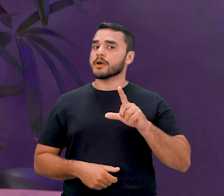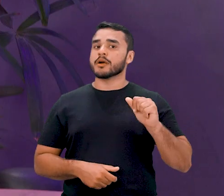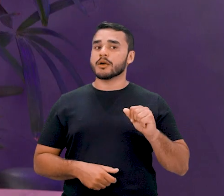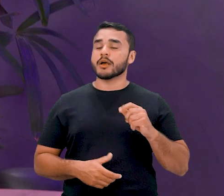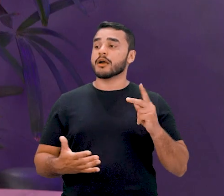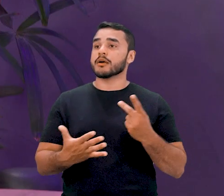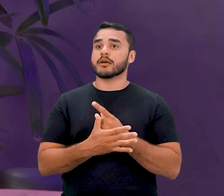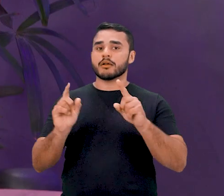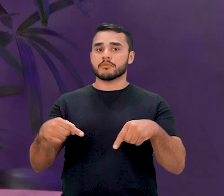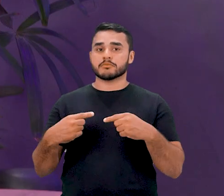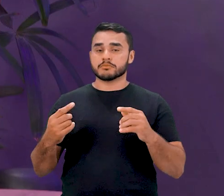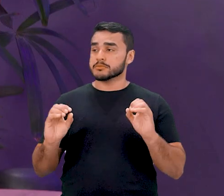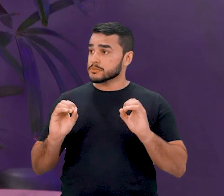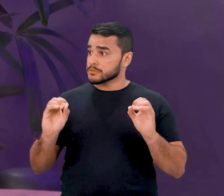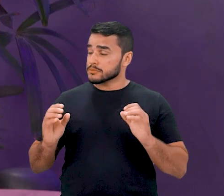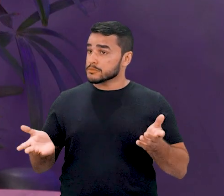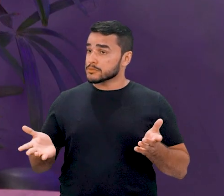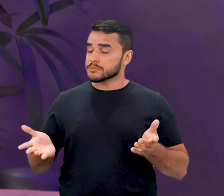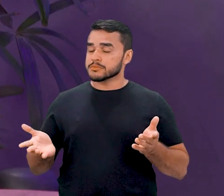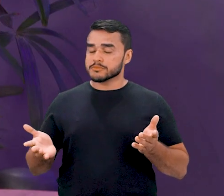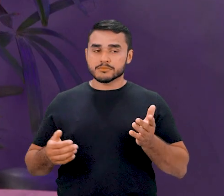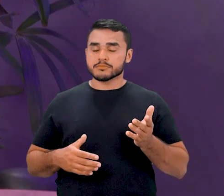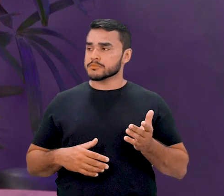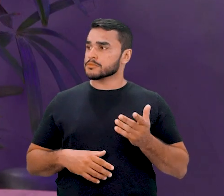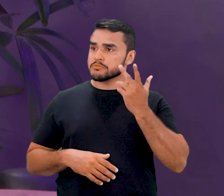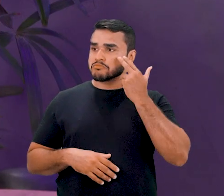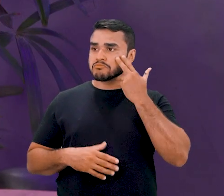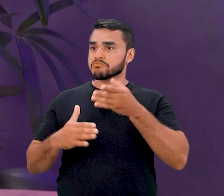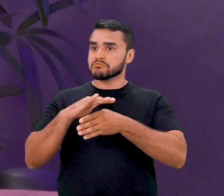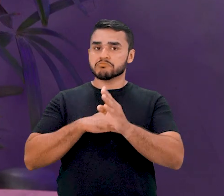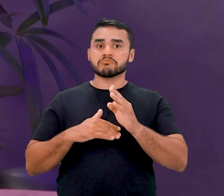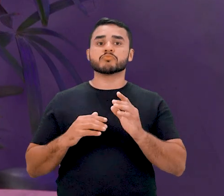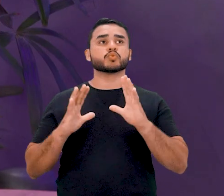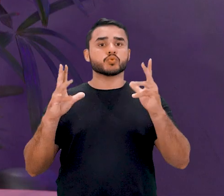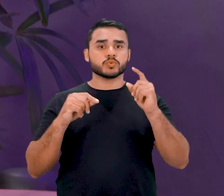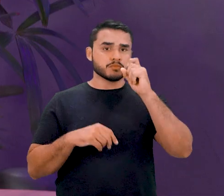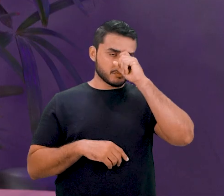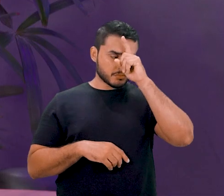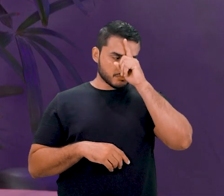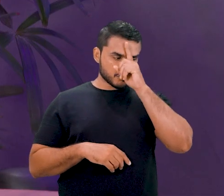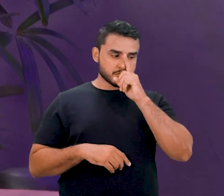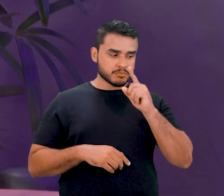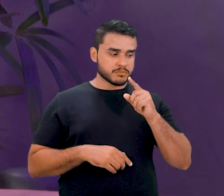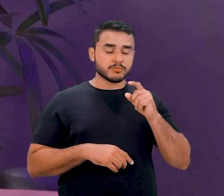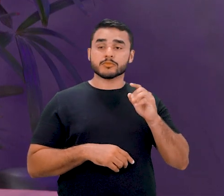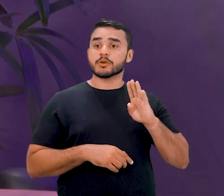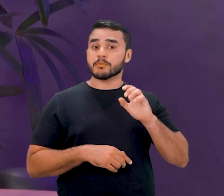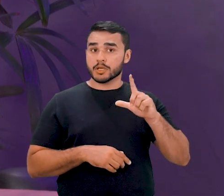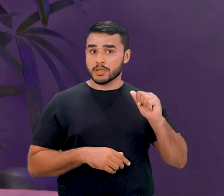alguém me afrontava, mas não deu certo. Na verdade... Não foi aprovado. Não, os hospitais recebem ela bem. Coisa